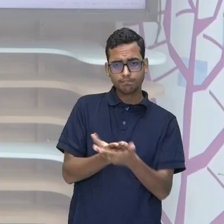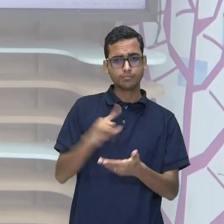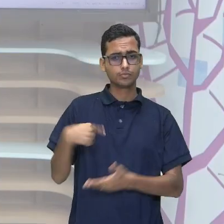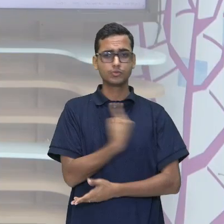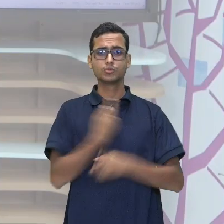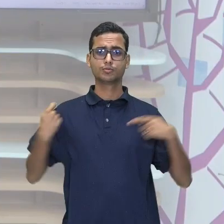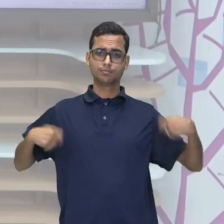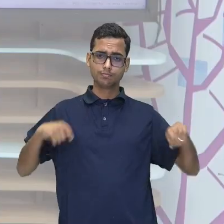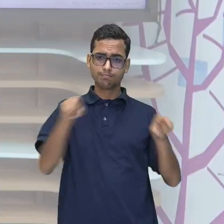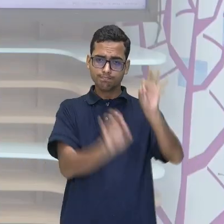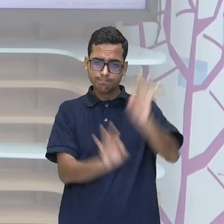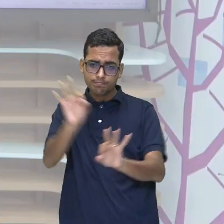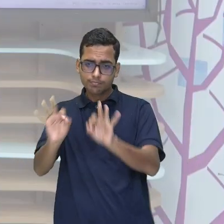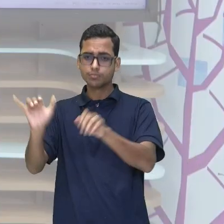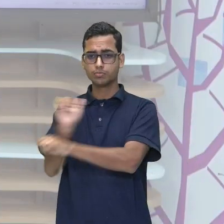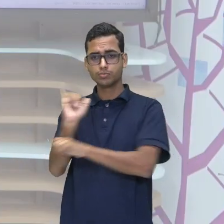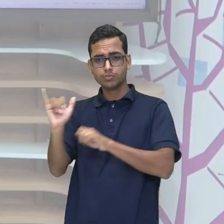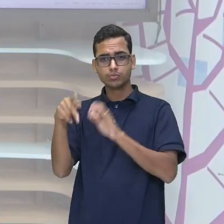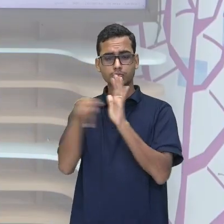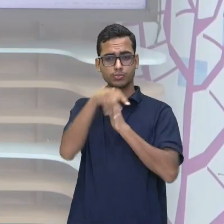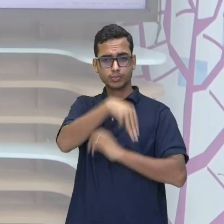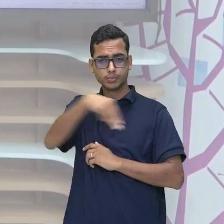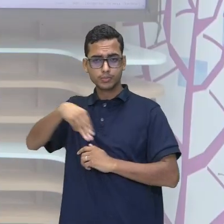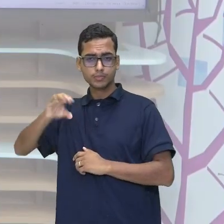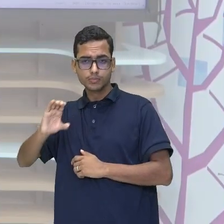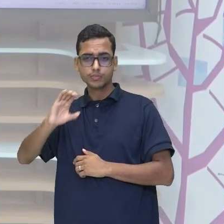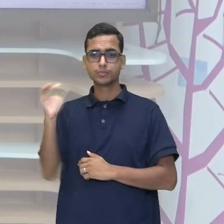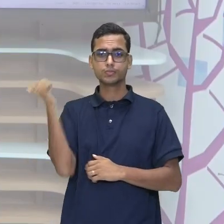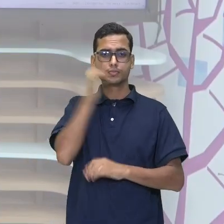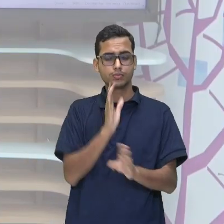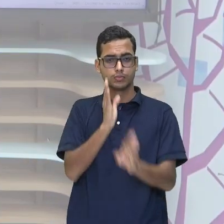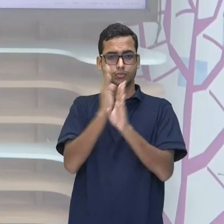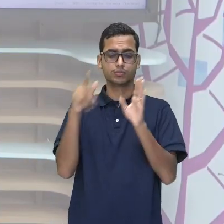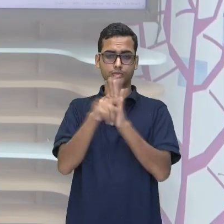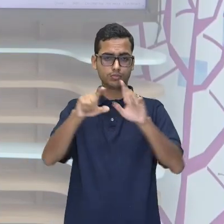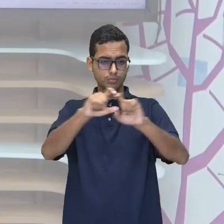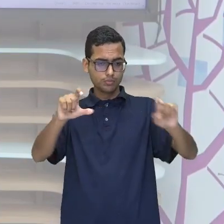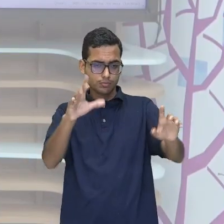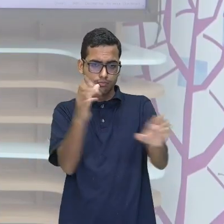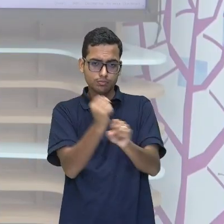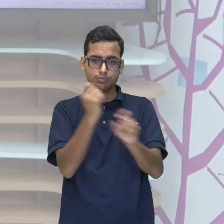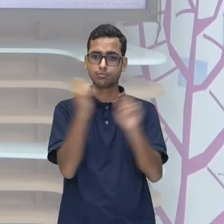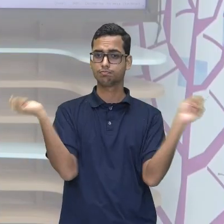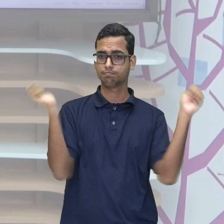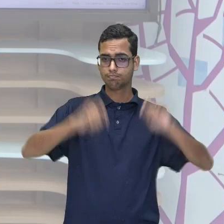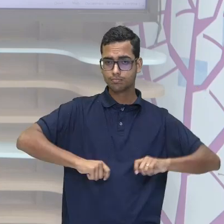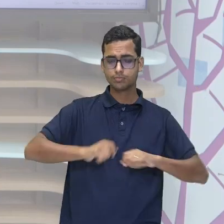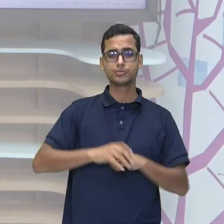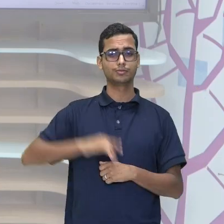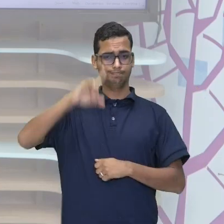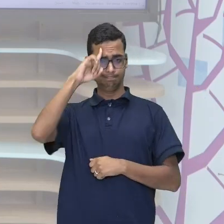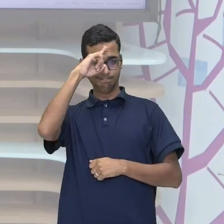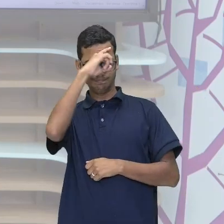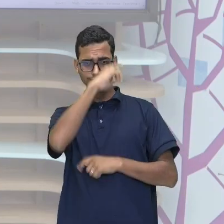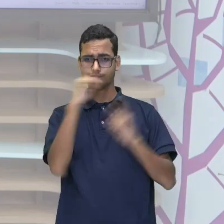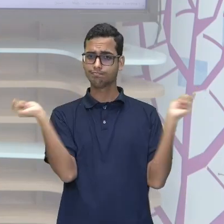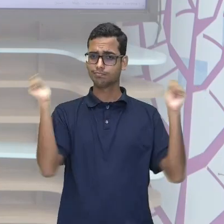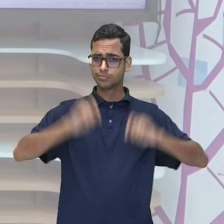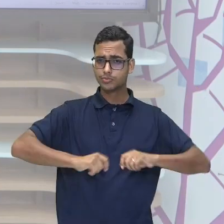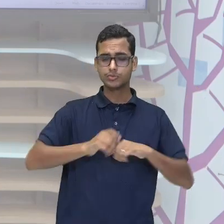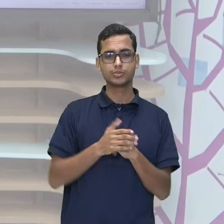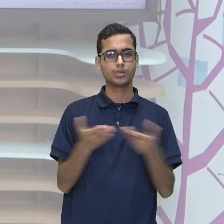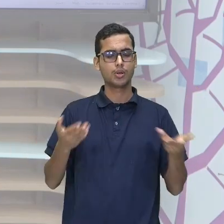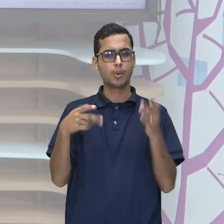esse esqueminha encontrando o MMC para fazer as operações, né? E aí pode dar um pouco de trabalho, porque para você encontrar